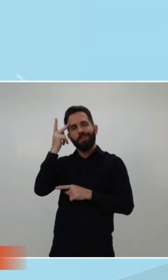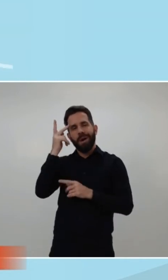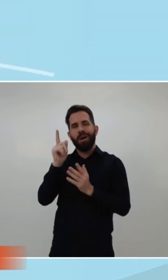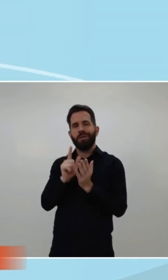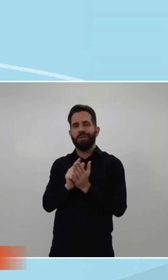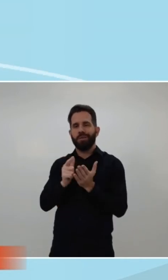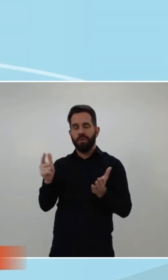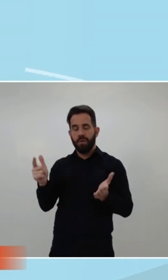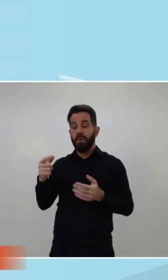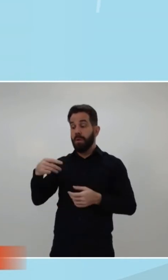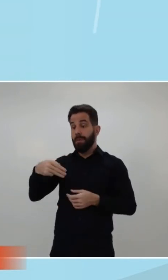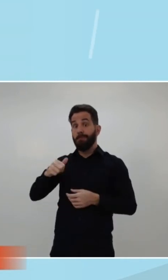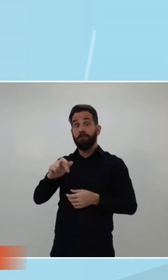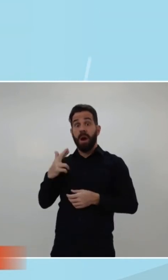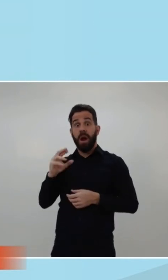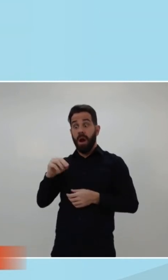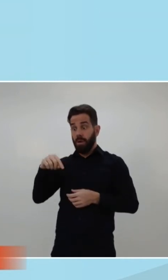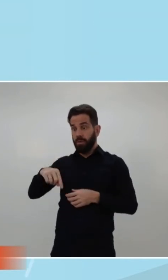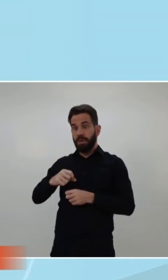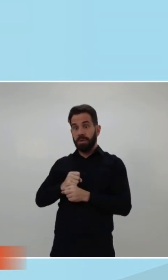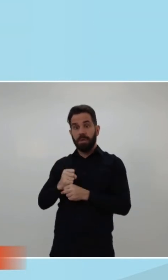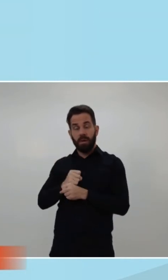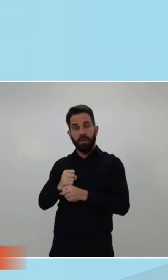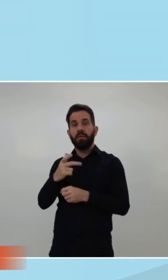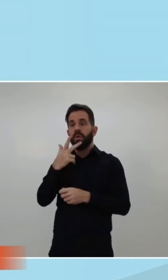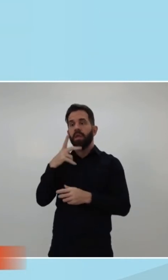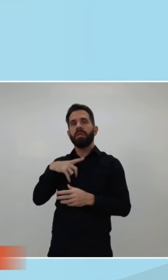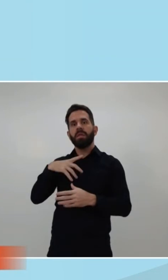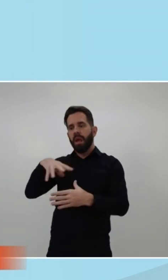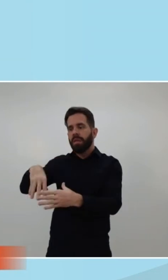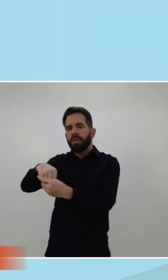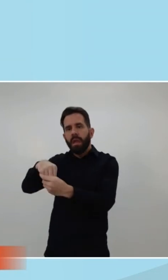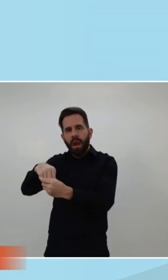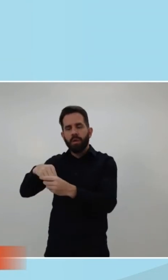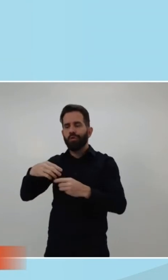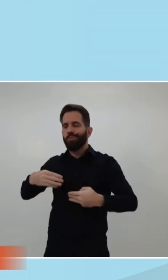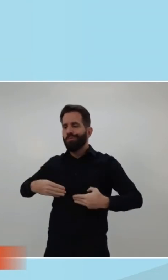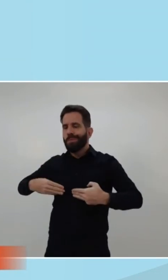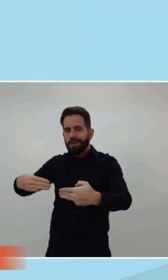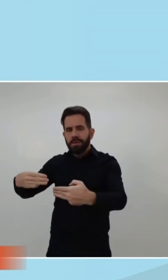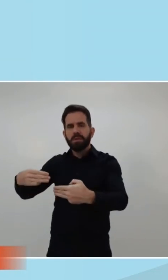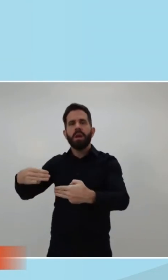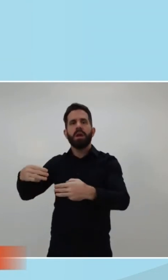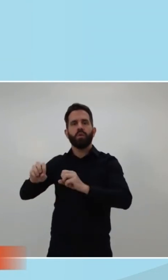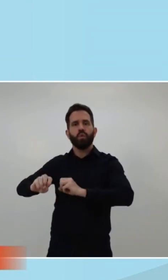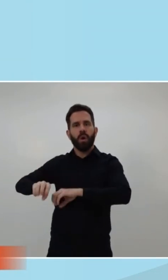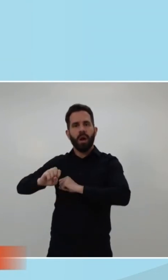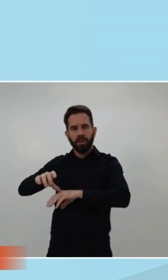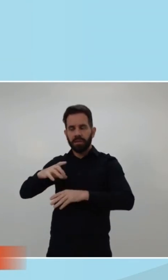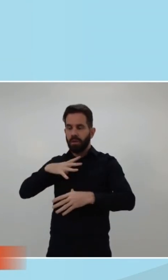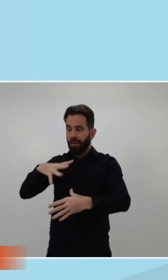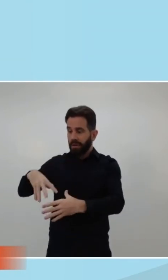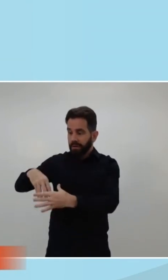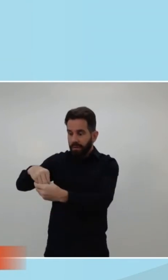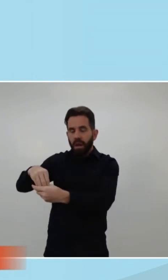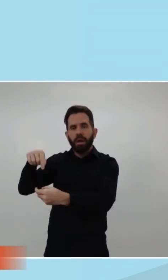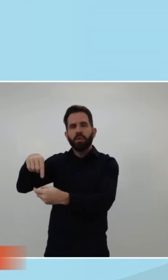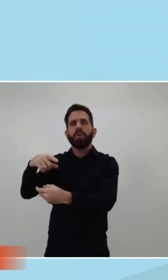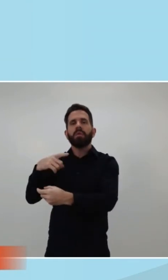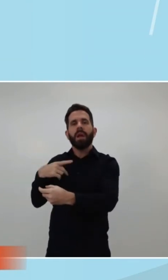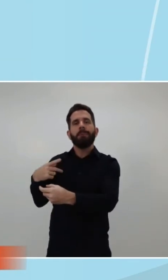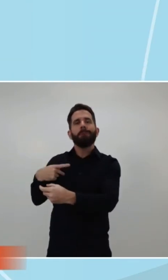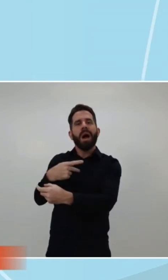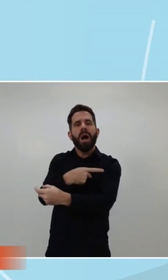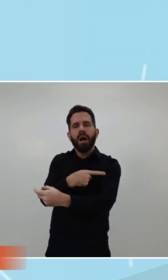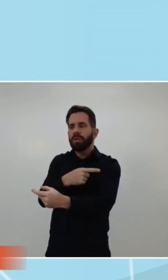existência de um gabinete paralelo dentro do Ministério da Educação, que seria controlado pelos pastores. O jornal divulgou na época